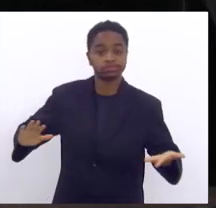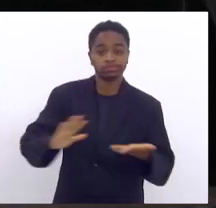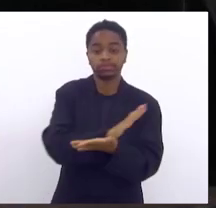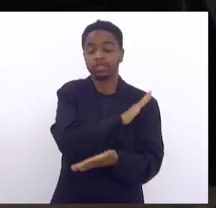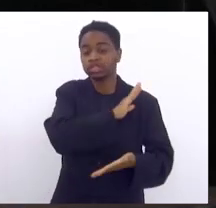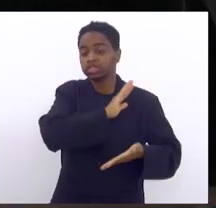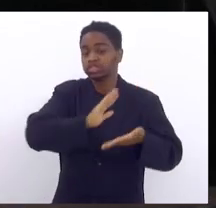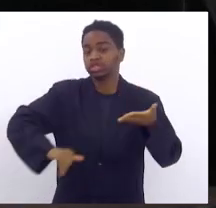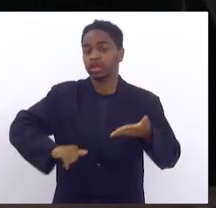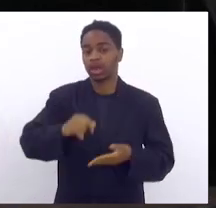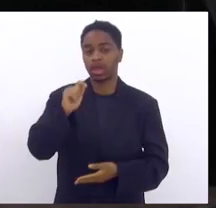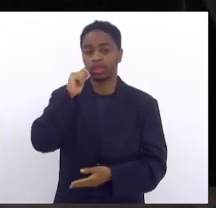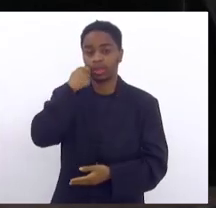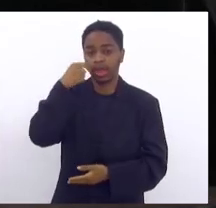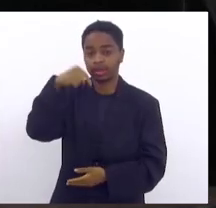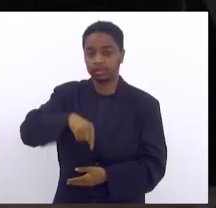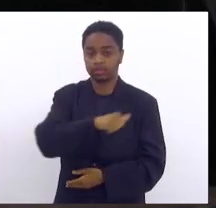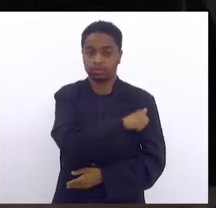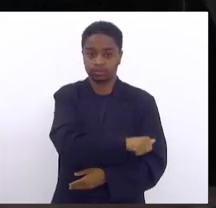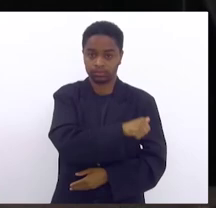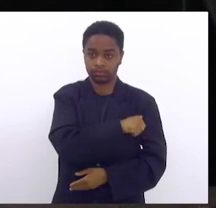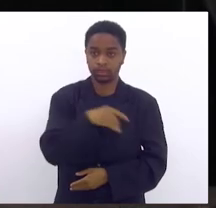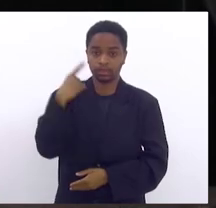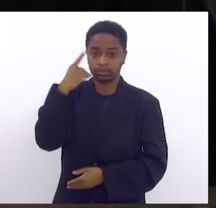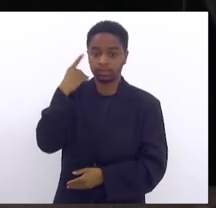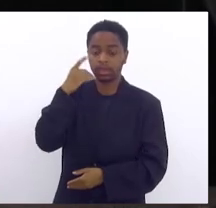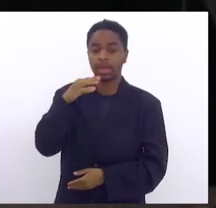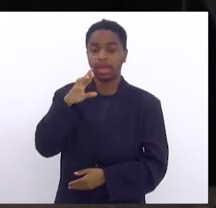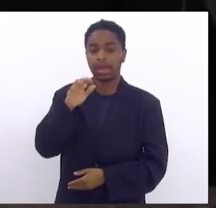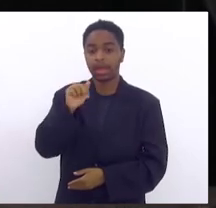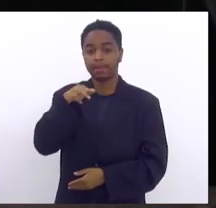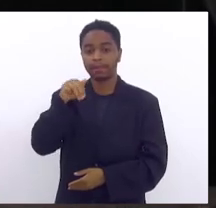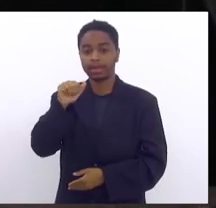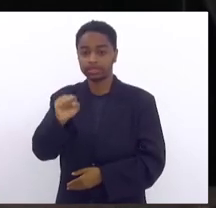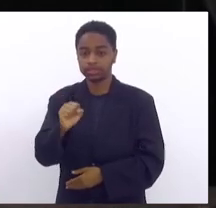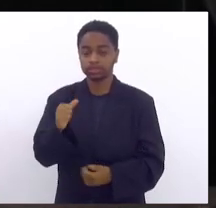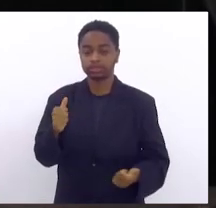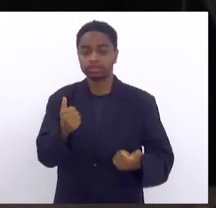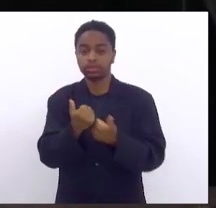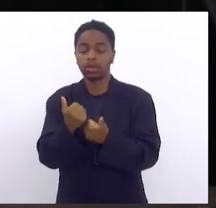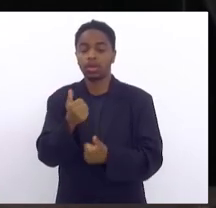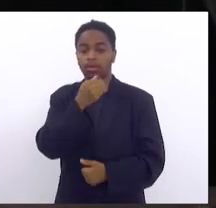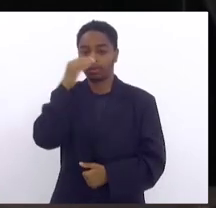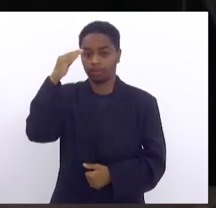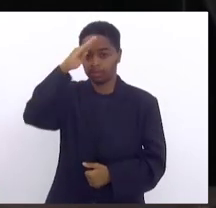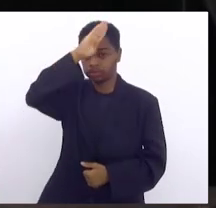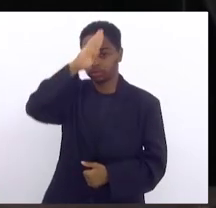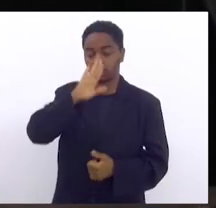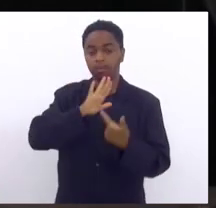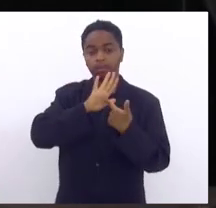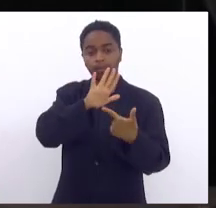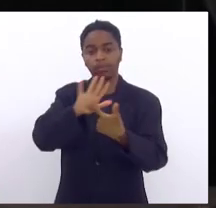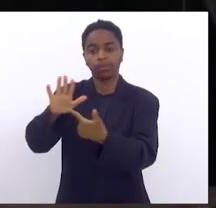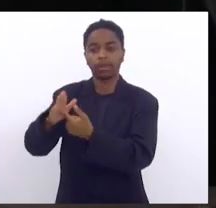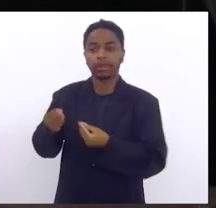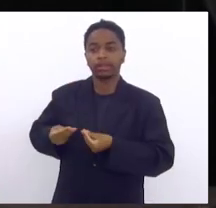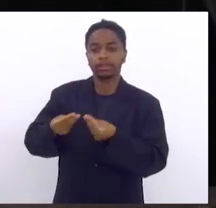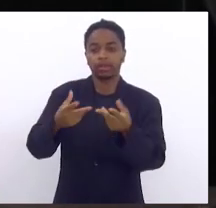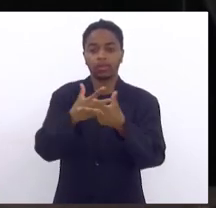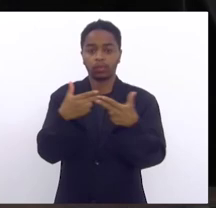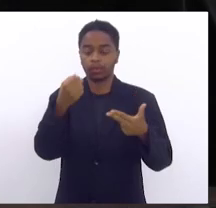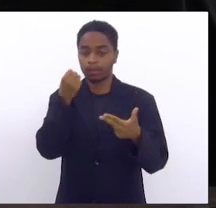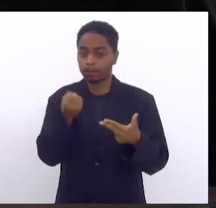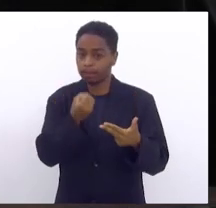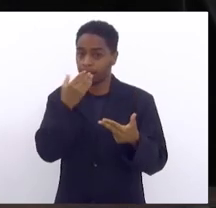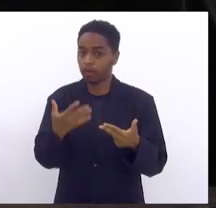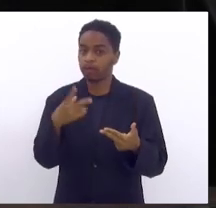Janeiro. Deputado Ramagem vai ser o nosso, do Bolsonaro, trazendo tudo que é de bom de novo dos valores.